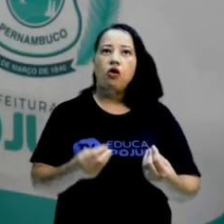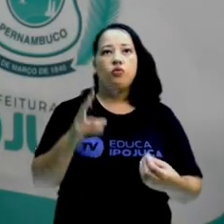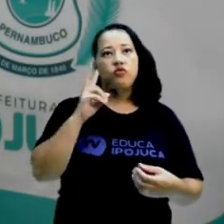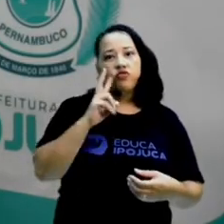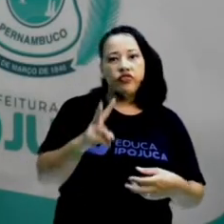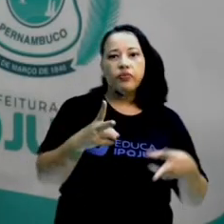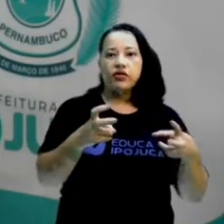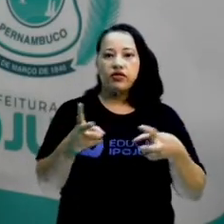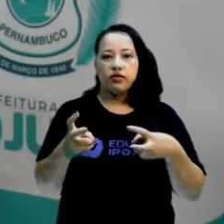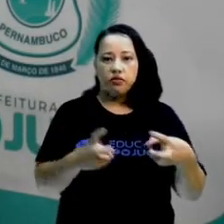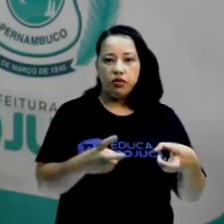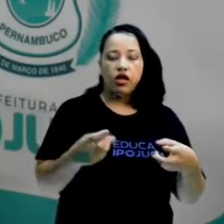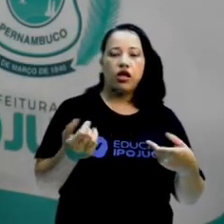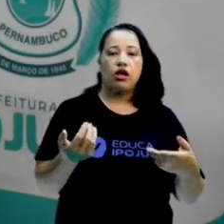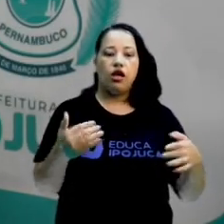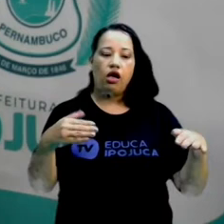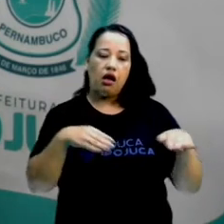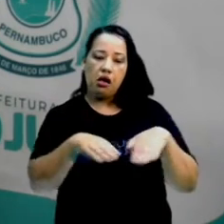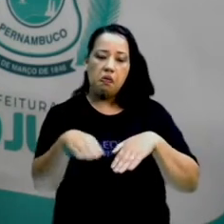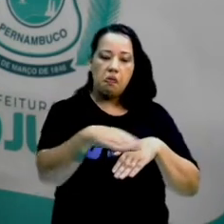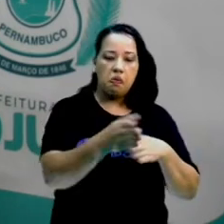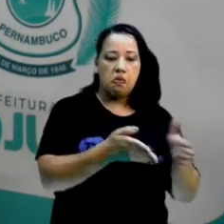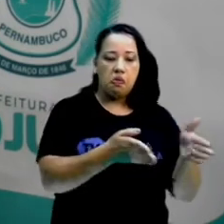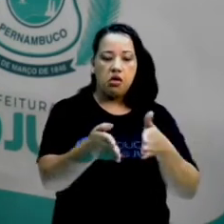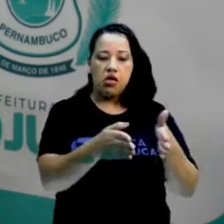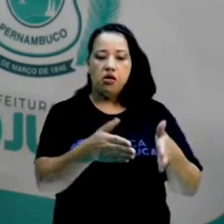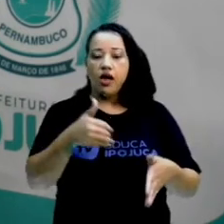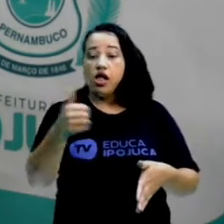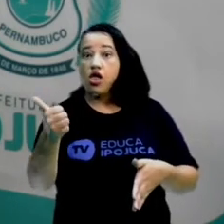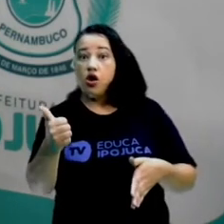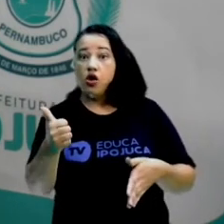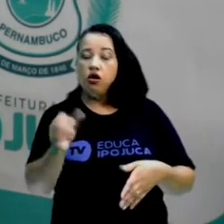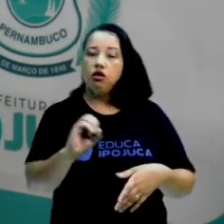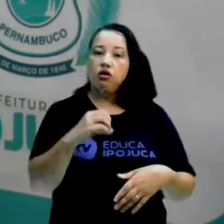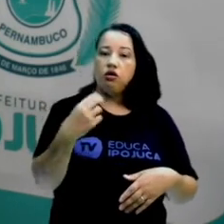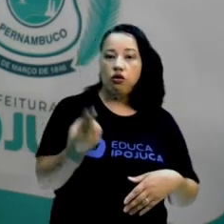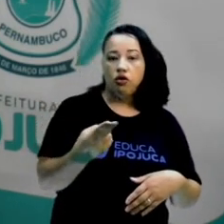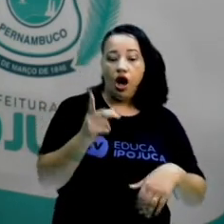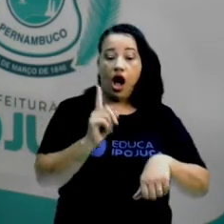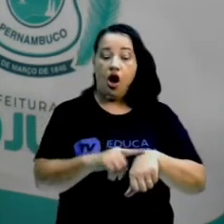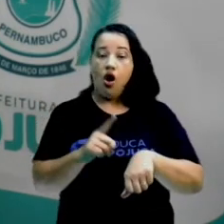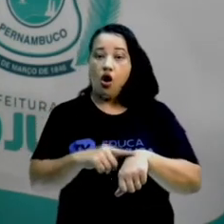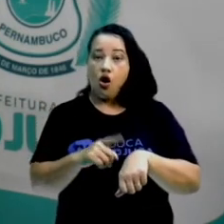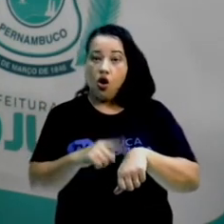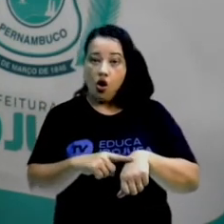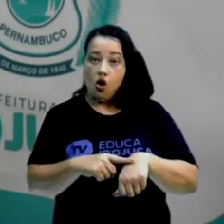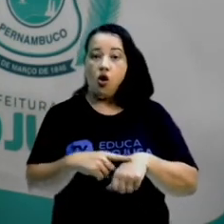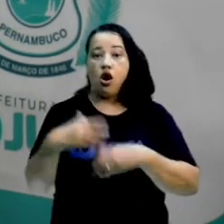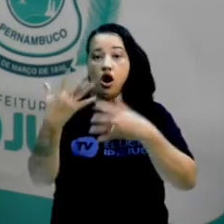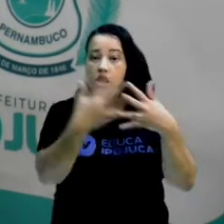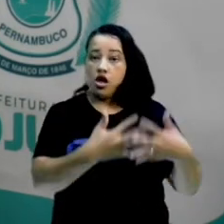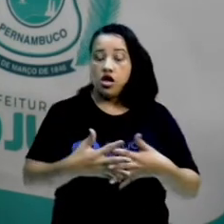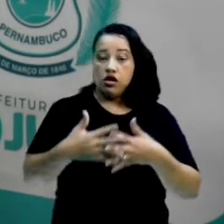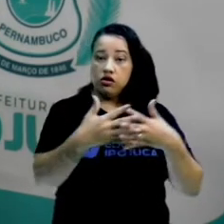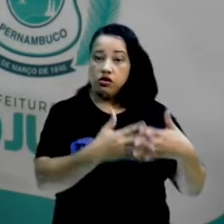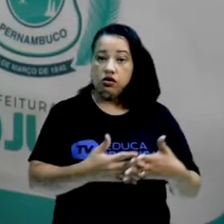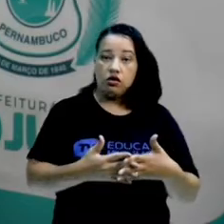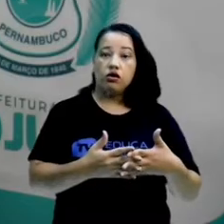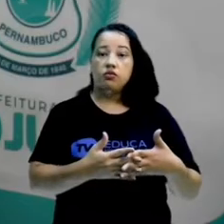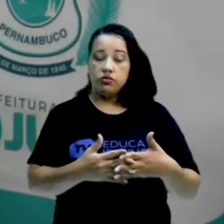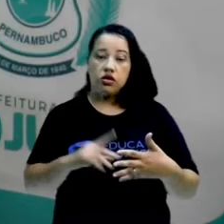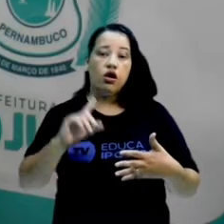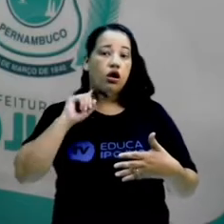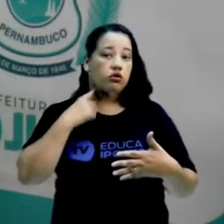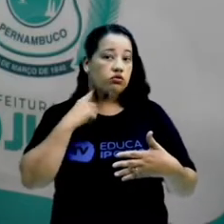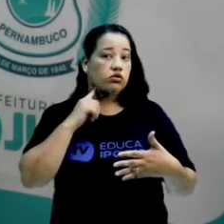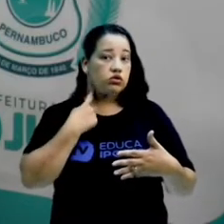caminho, a questão de coleta de lixo, que horas vai passar para a gente não deixar o lixo na rua, né? A questão